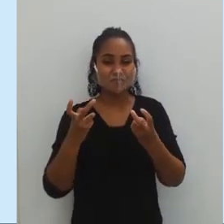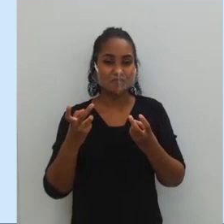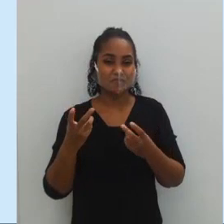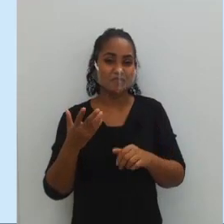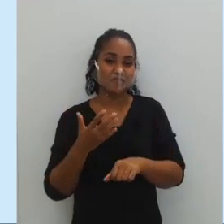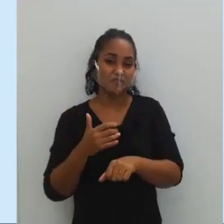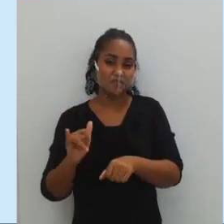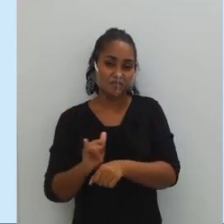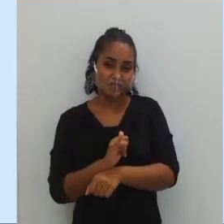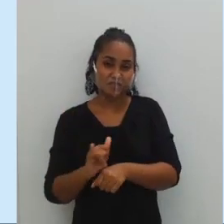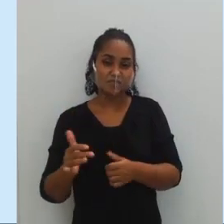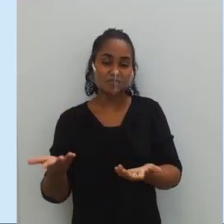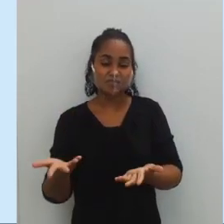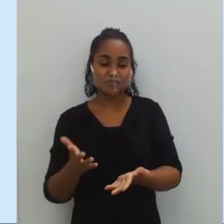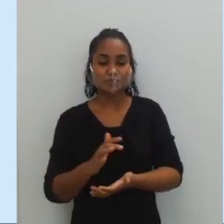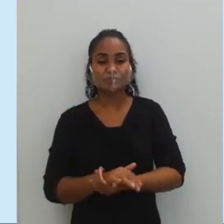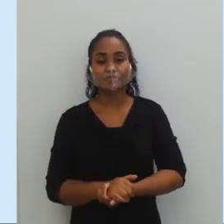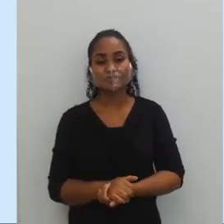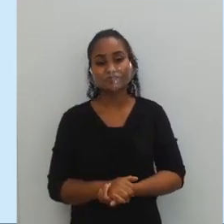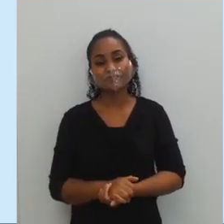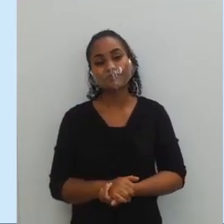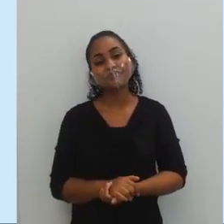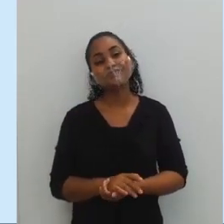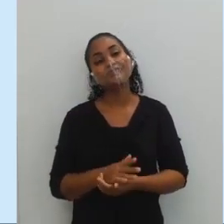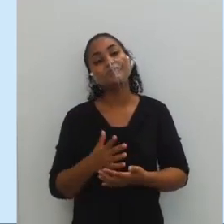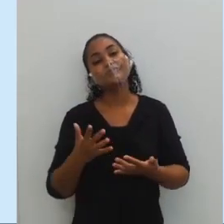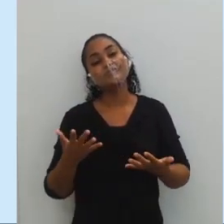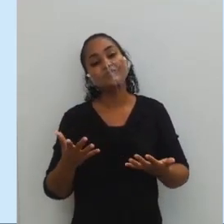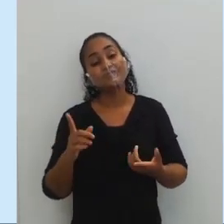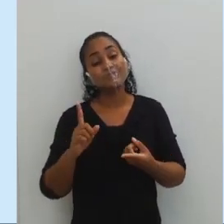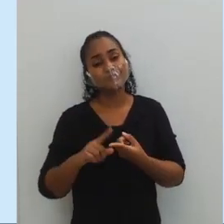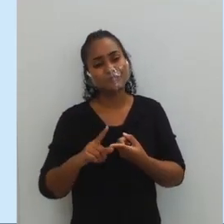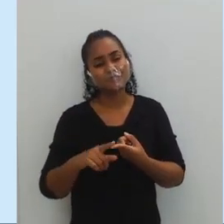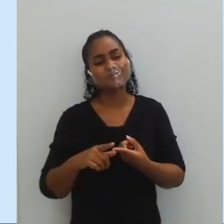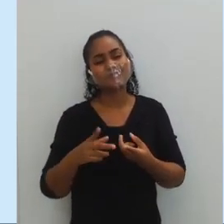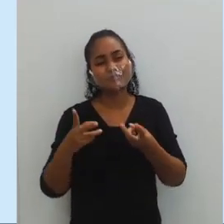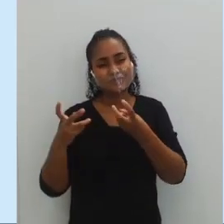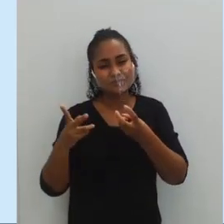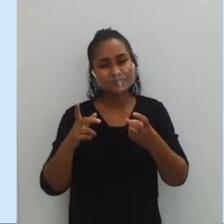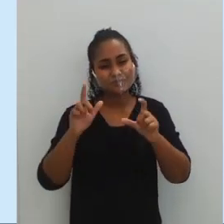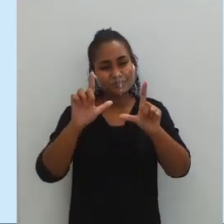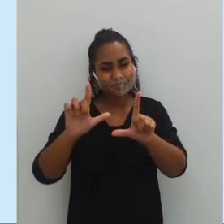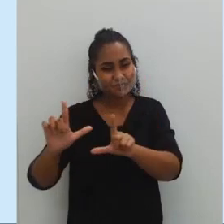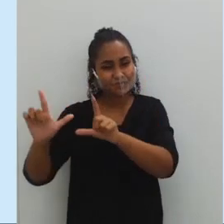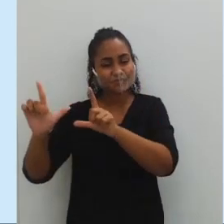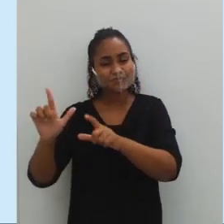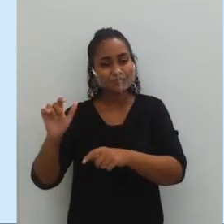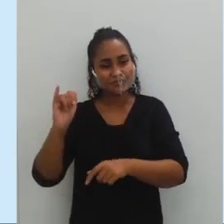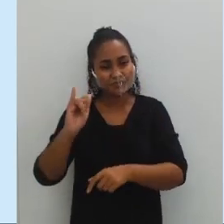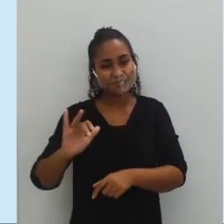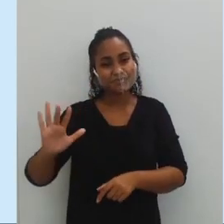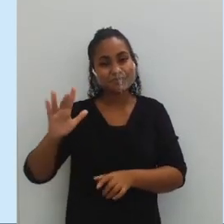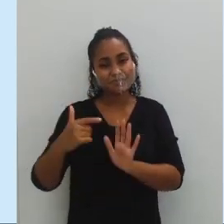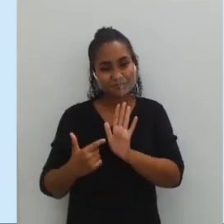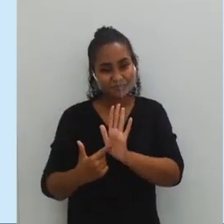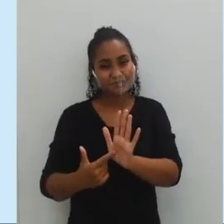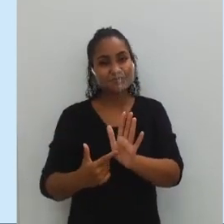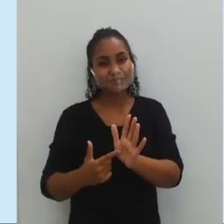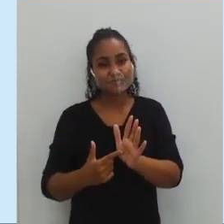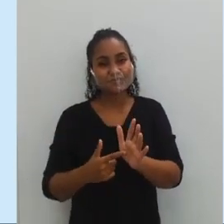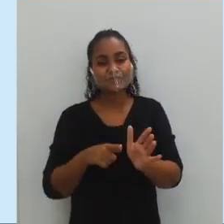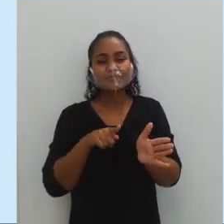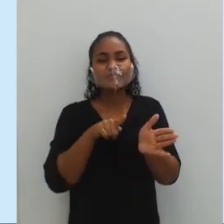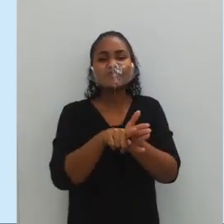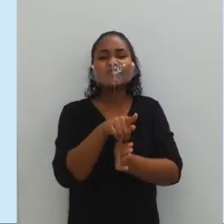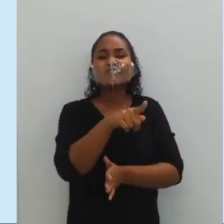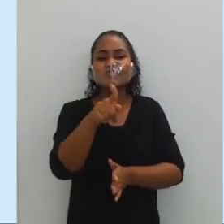tipo de prática, ok? E em contrapartida, a gente vai ver outras imagens de Pitbull que eu quero ver para vocês.